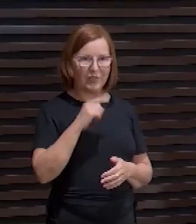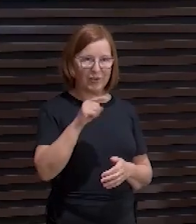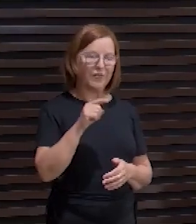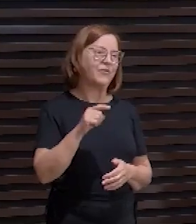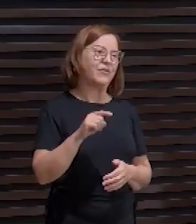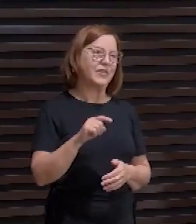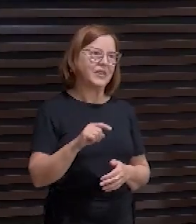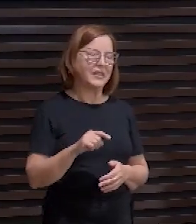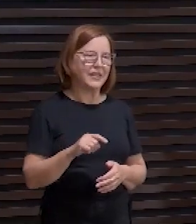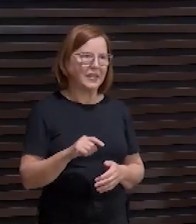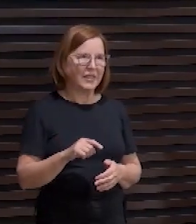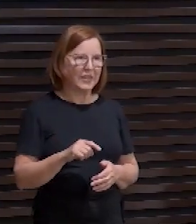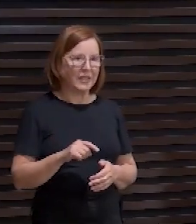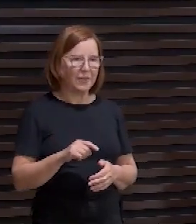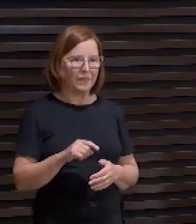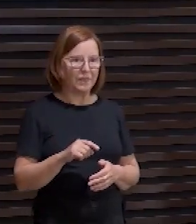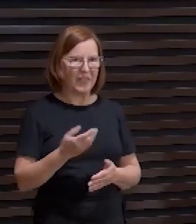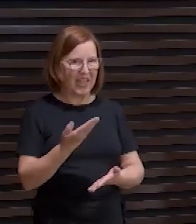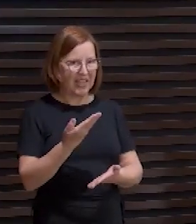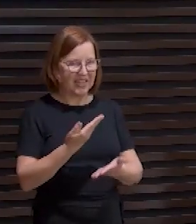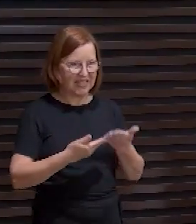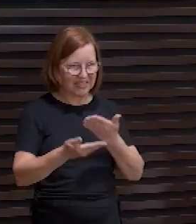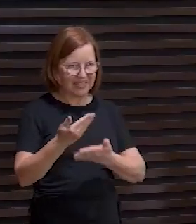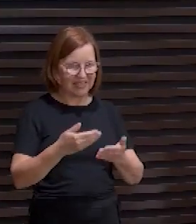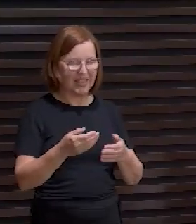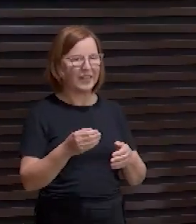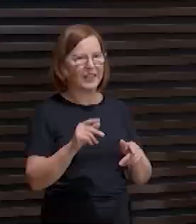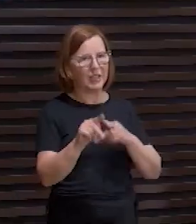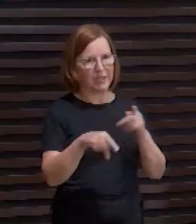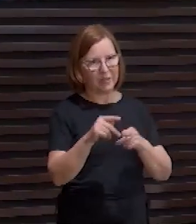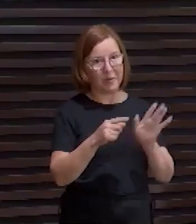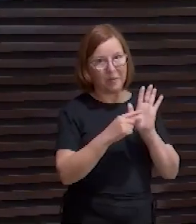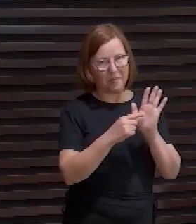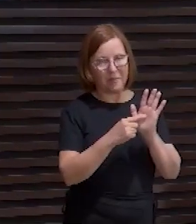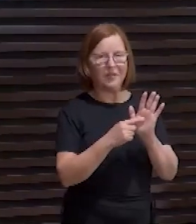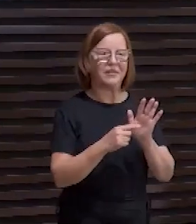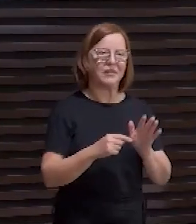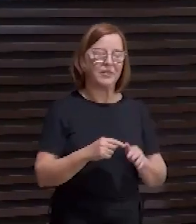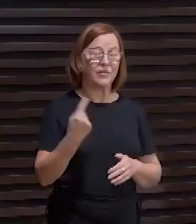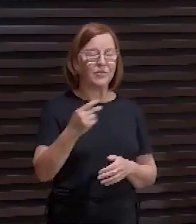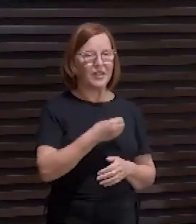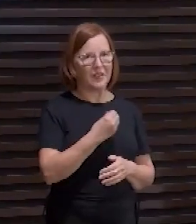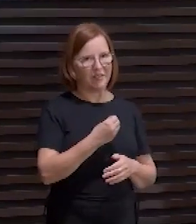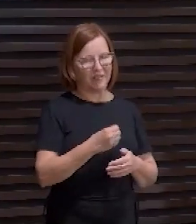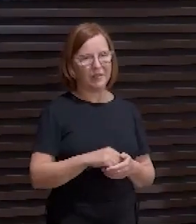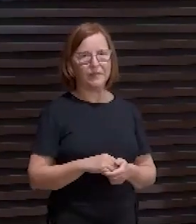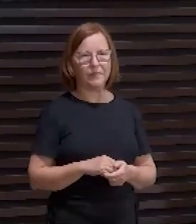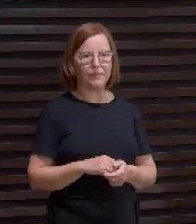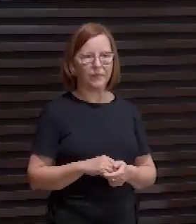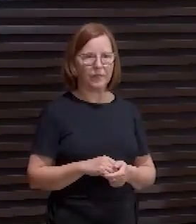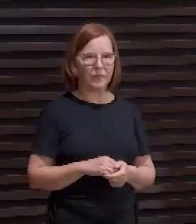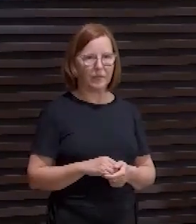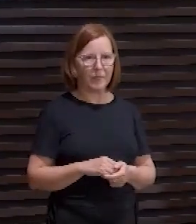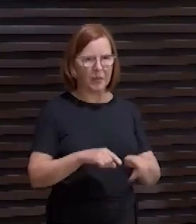meus filhos. Como pode se relacionar com a igreja? Ficando todos os domingos só assistindo culto